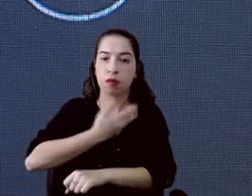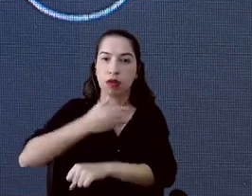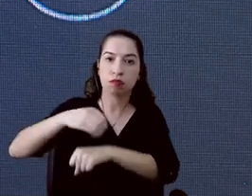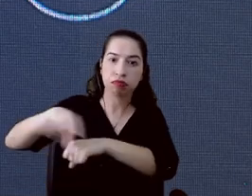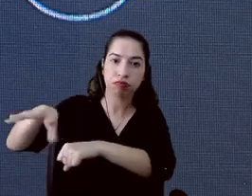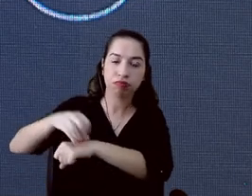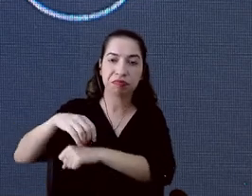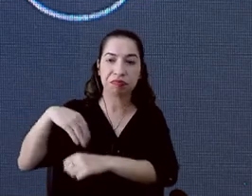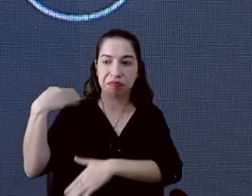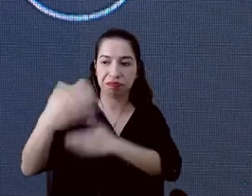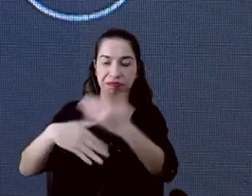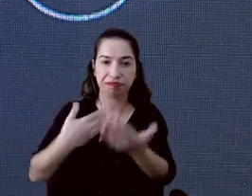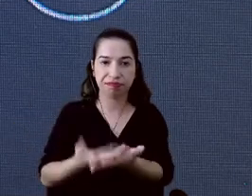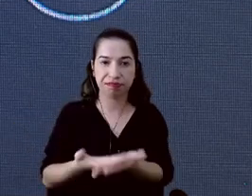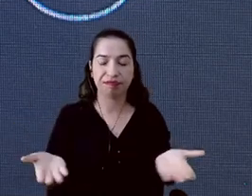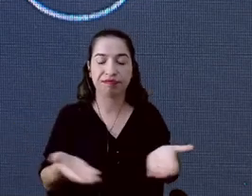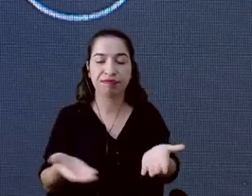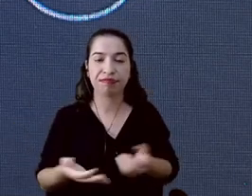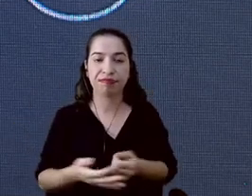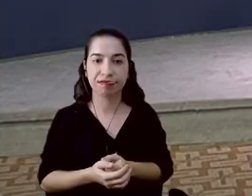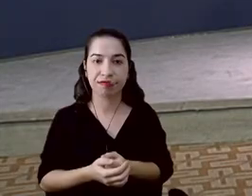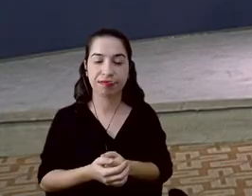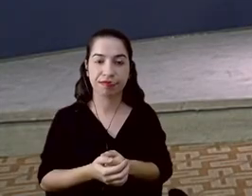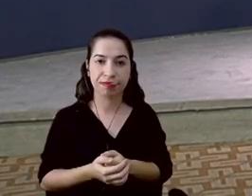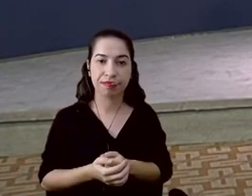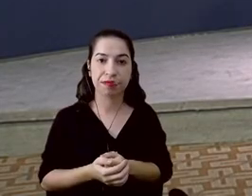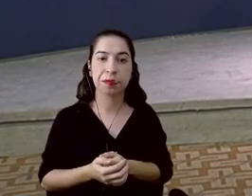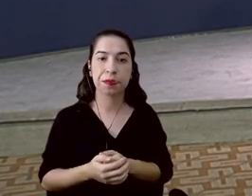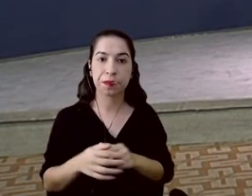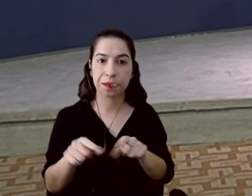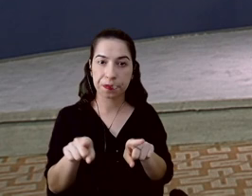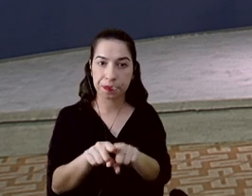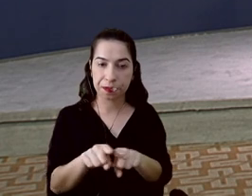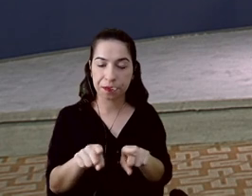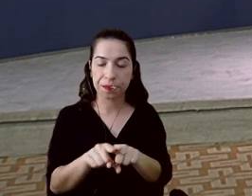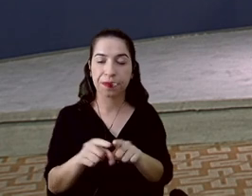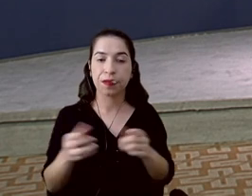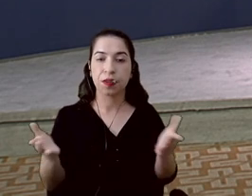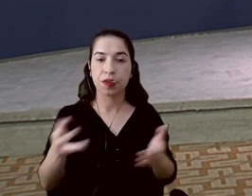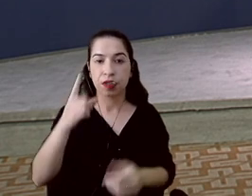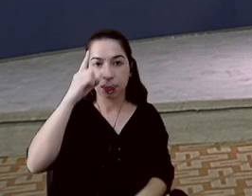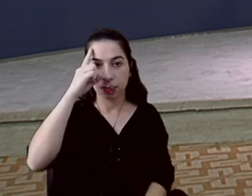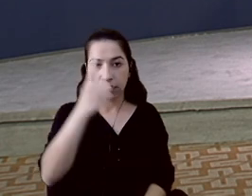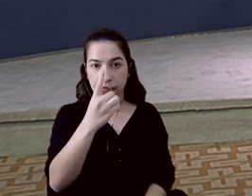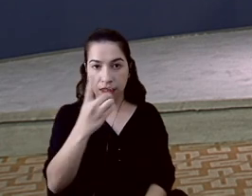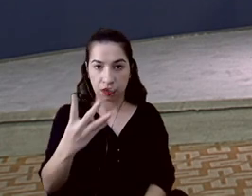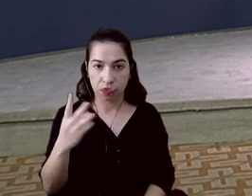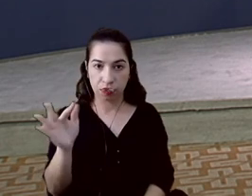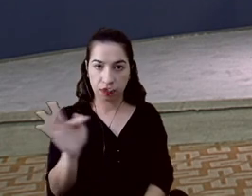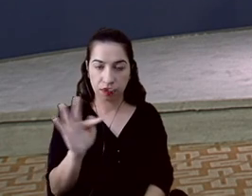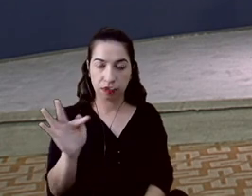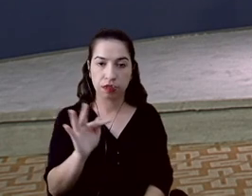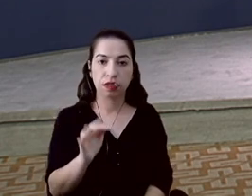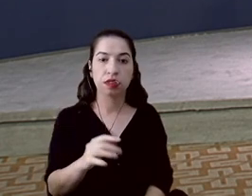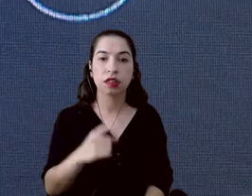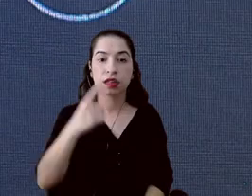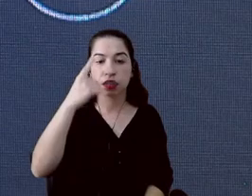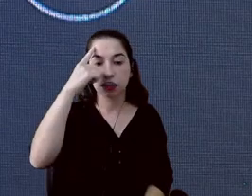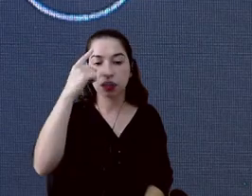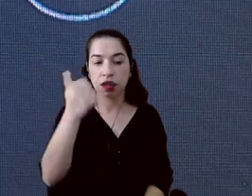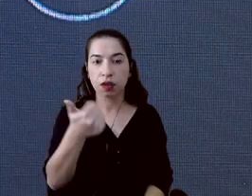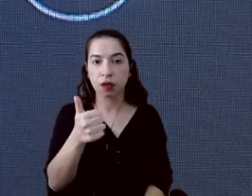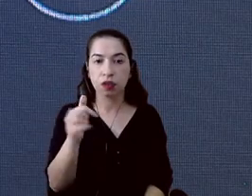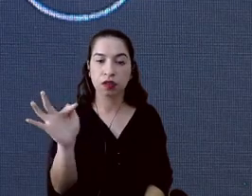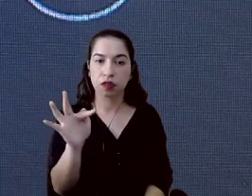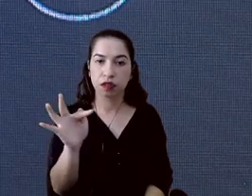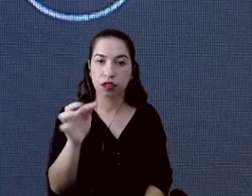chegar até aqui é inclusive hoje é dia 14 de fevereiro né dia 11 de Fevereiro né três dias